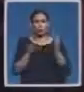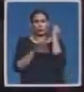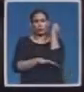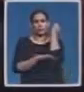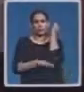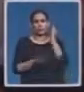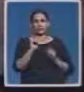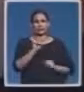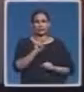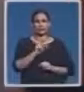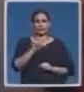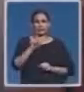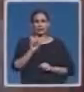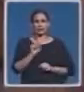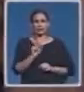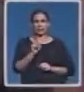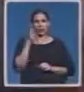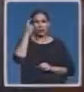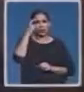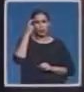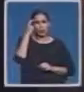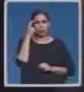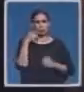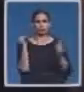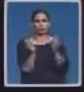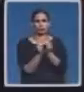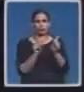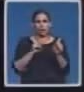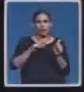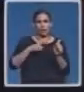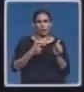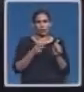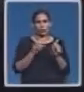no Nordeste, acompanhada por António Miguel Soares.